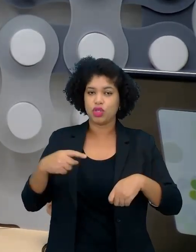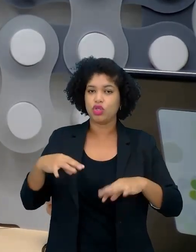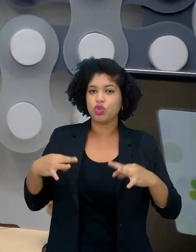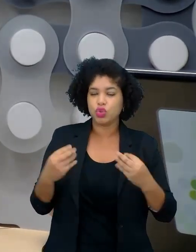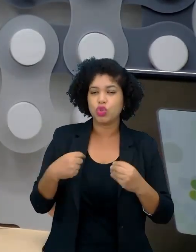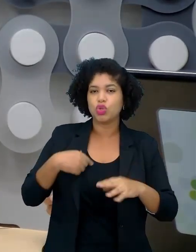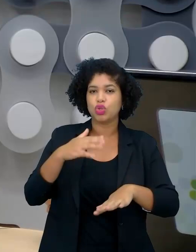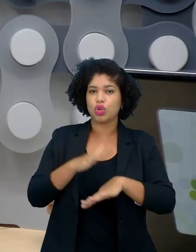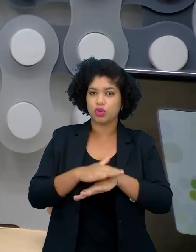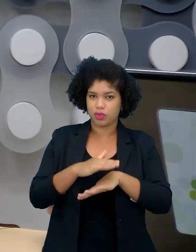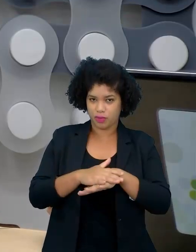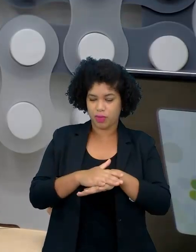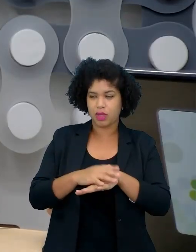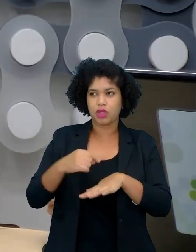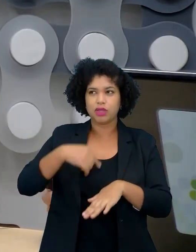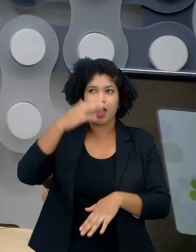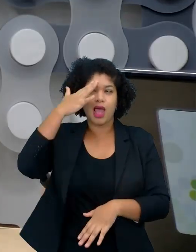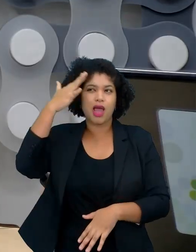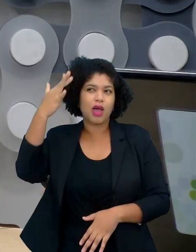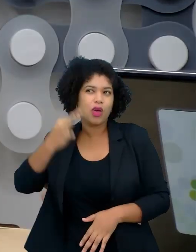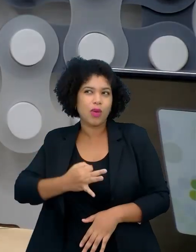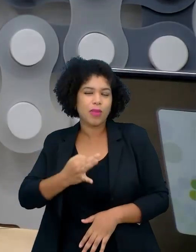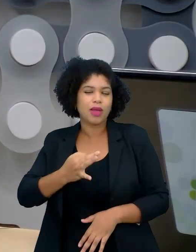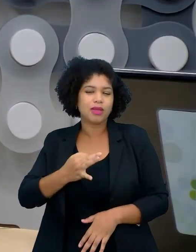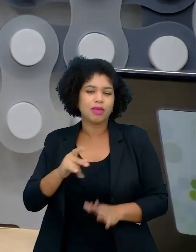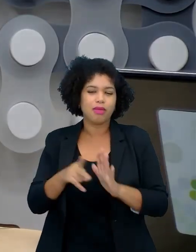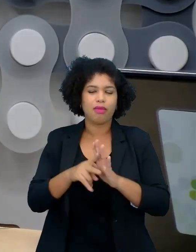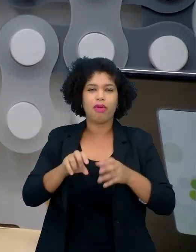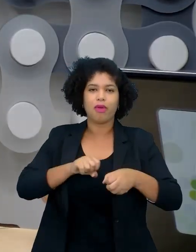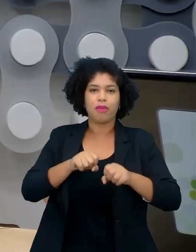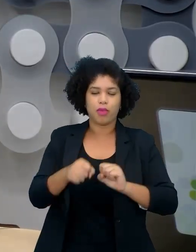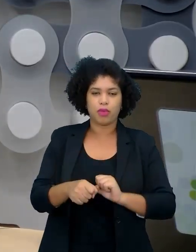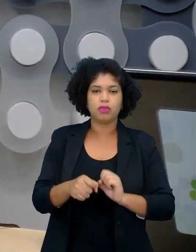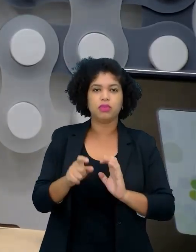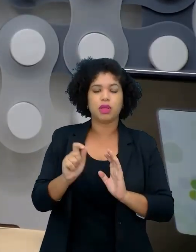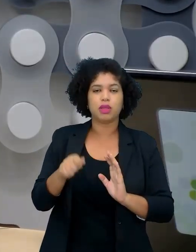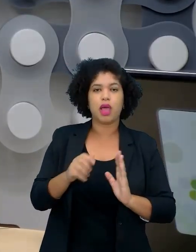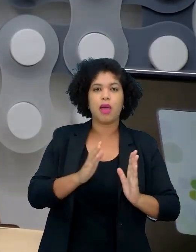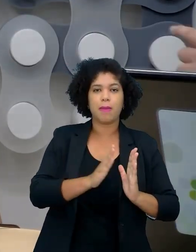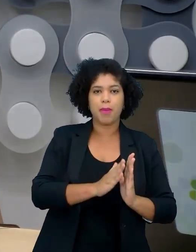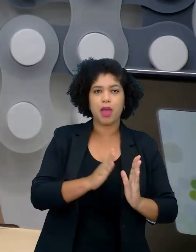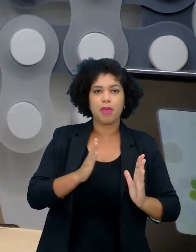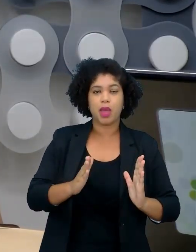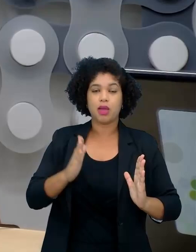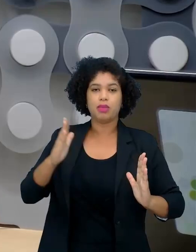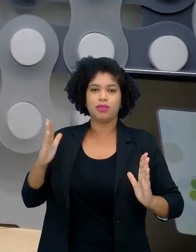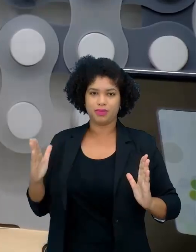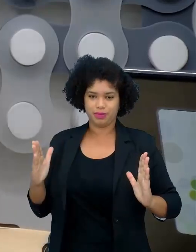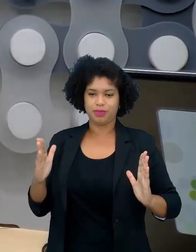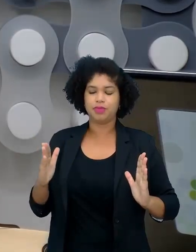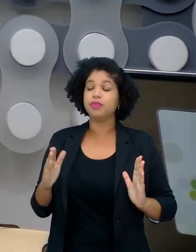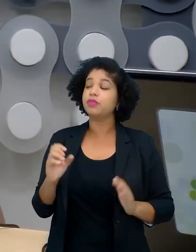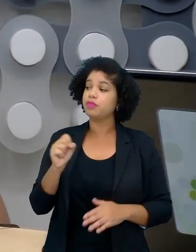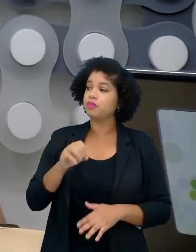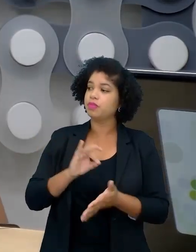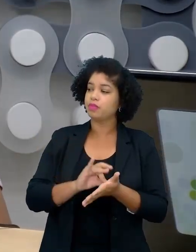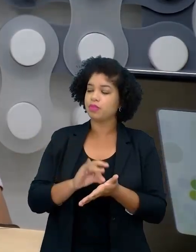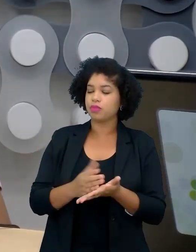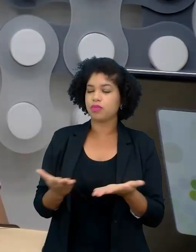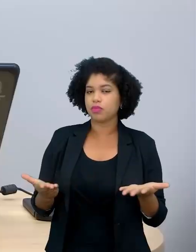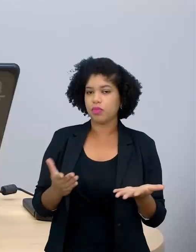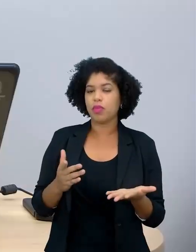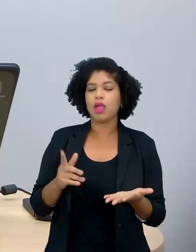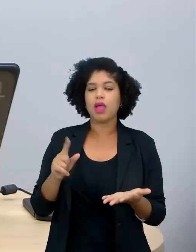fazendo para até mesmo compreender um percurso formativo de médio e longo prazo. E principalmente nessa formação de